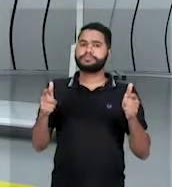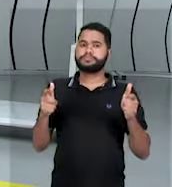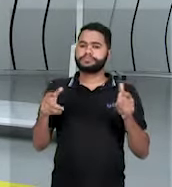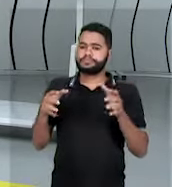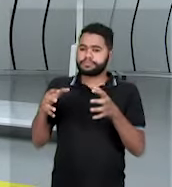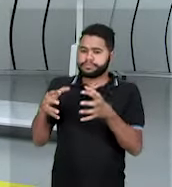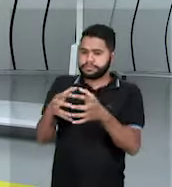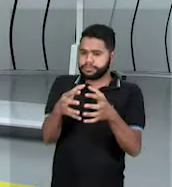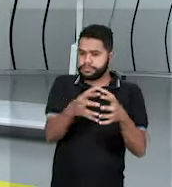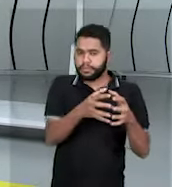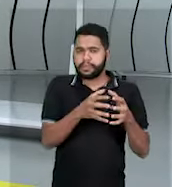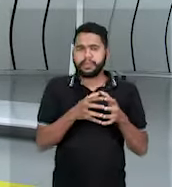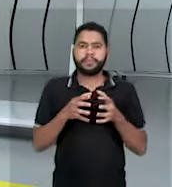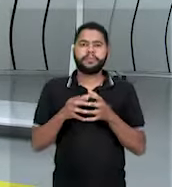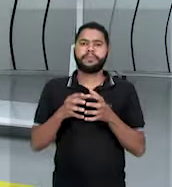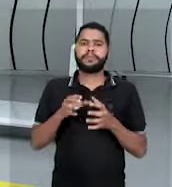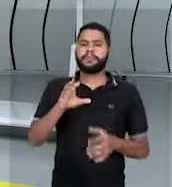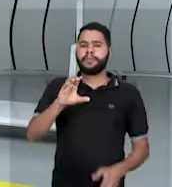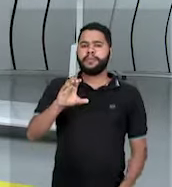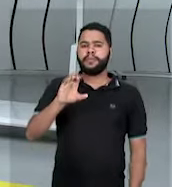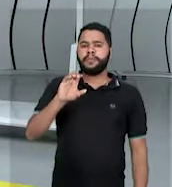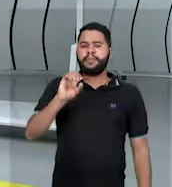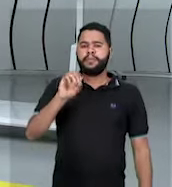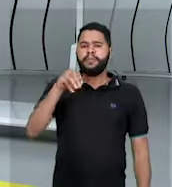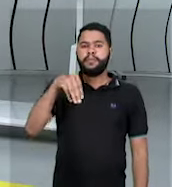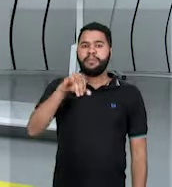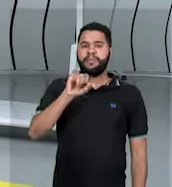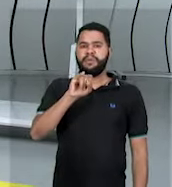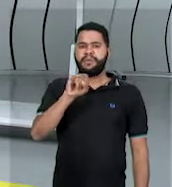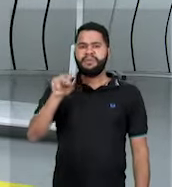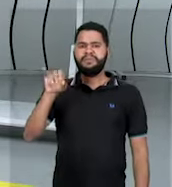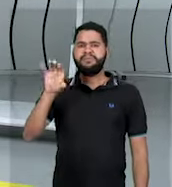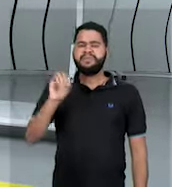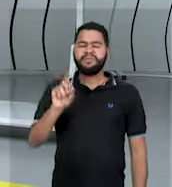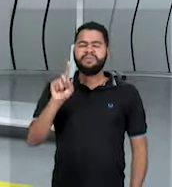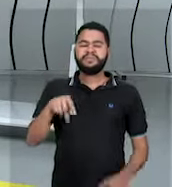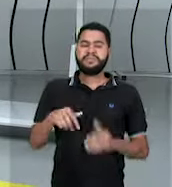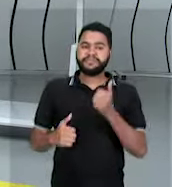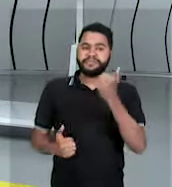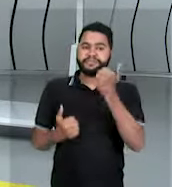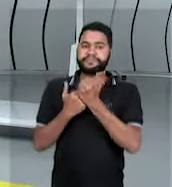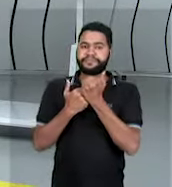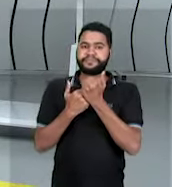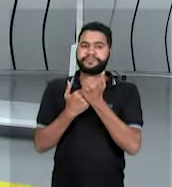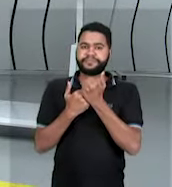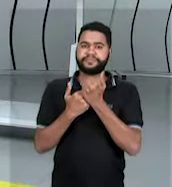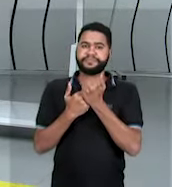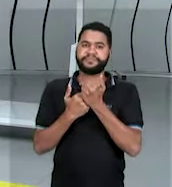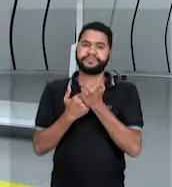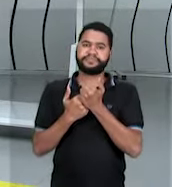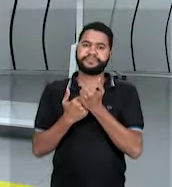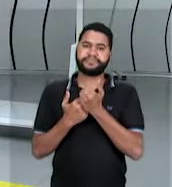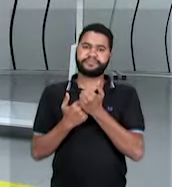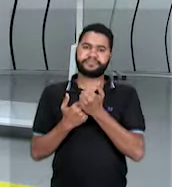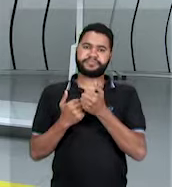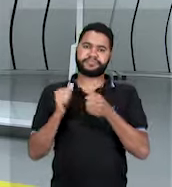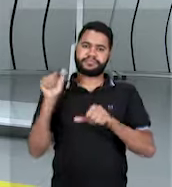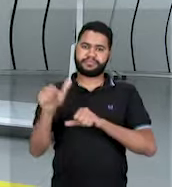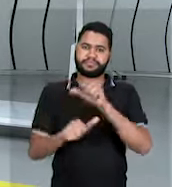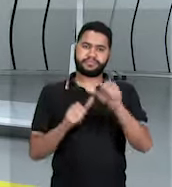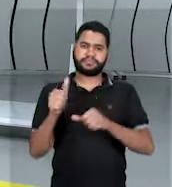comícios públicos nas grandes e principais cidades brasileiras a favor das reformas de base.